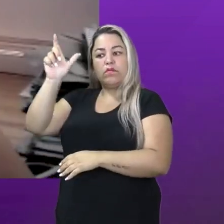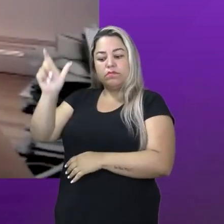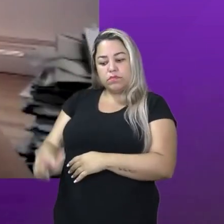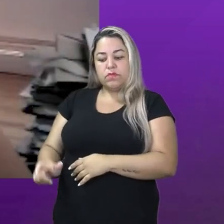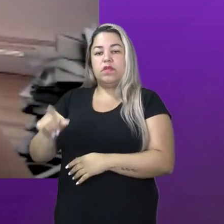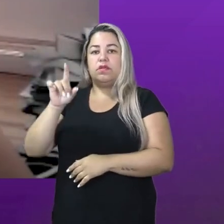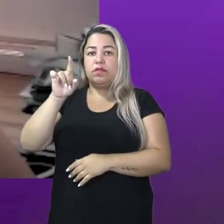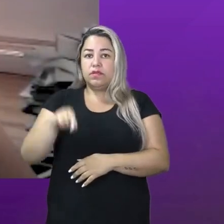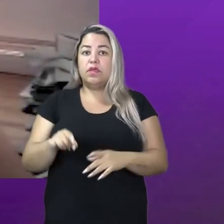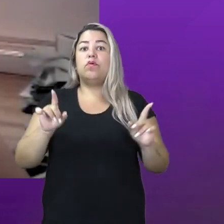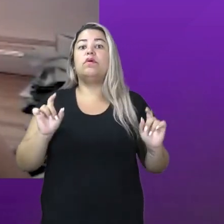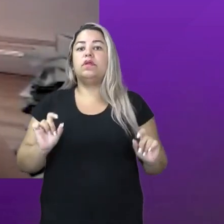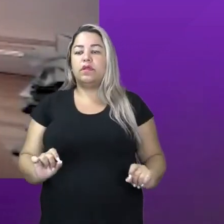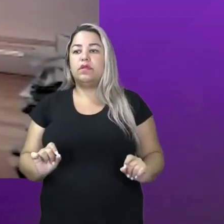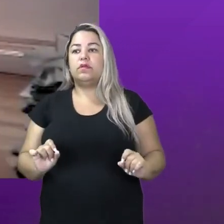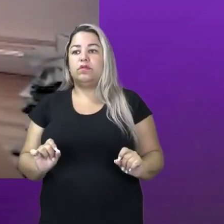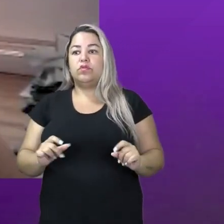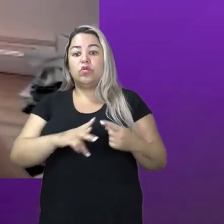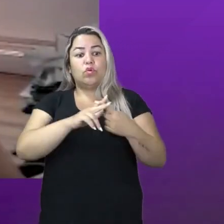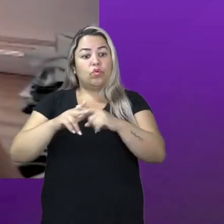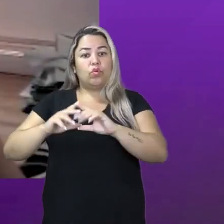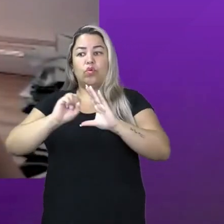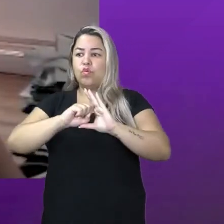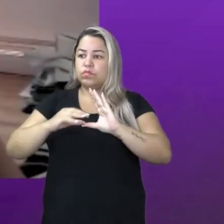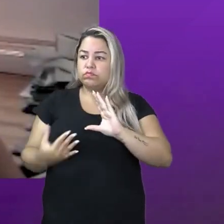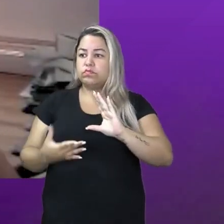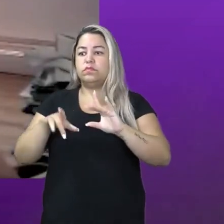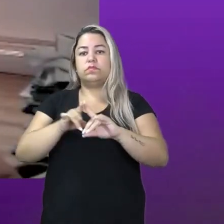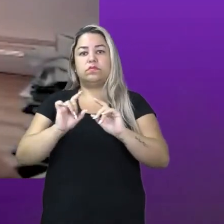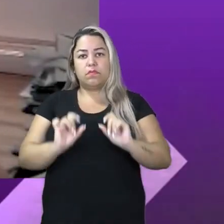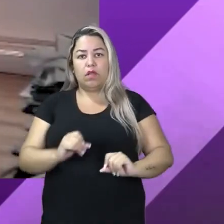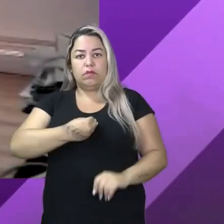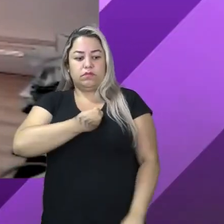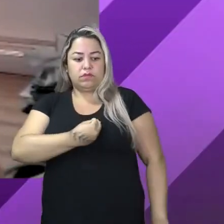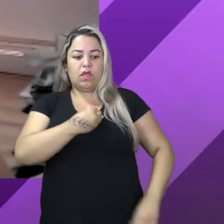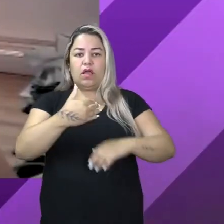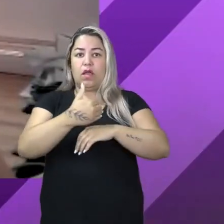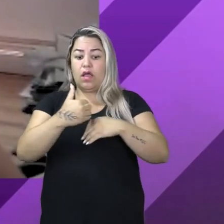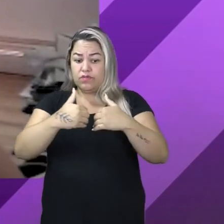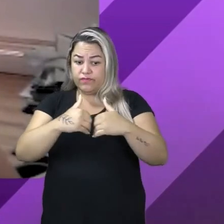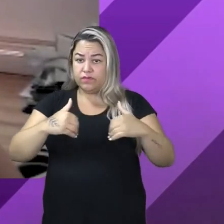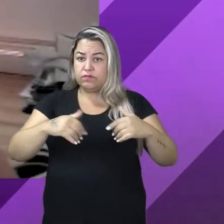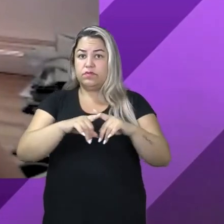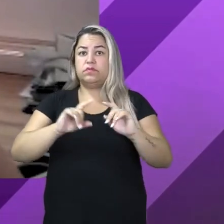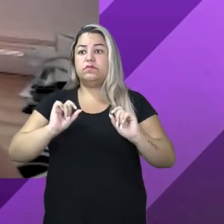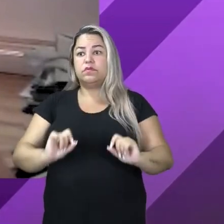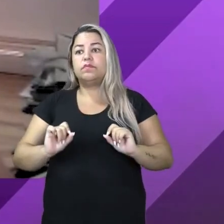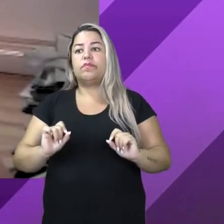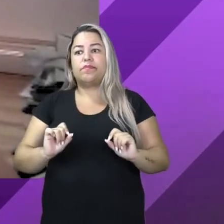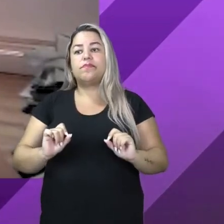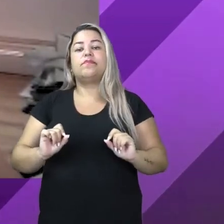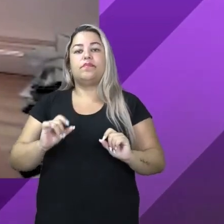for considerar, né, o conceito da divisão sexual do trabalho. Essas ocupações são